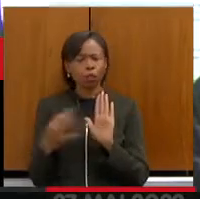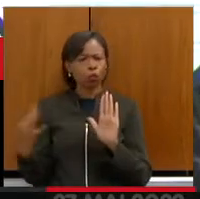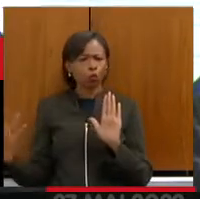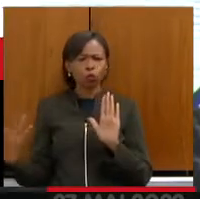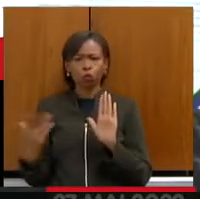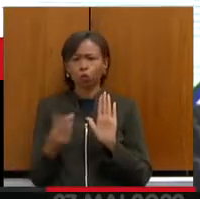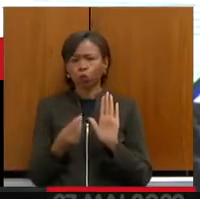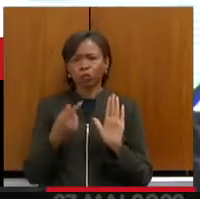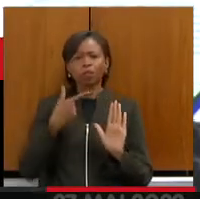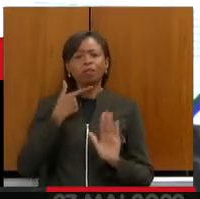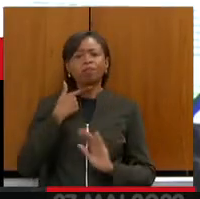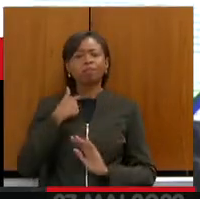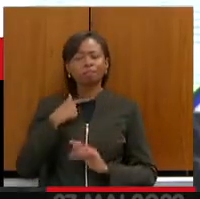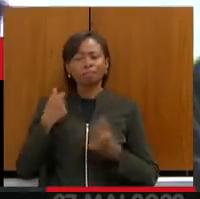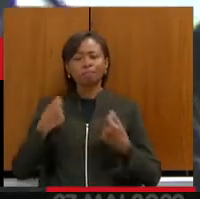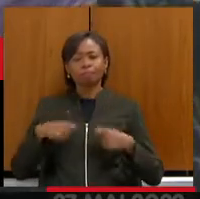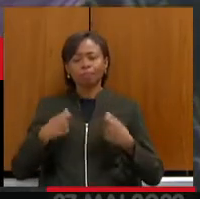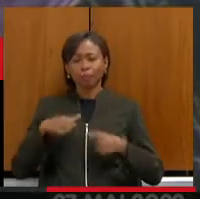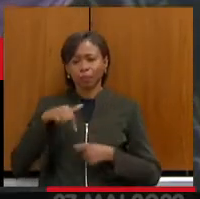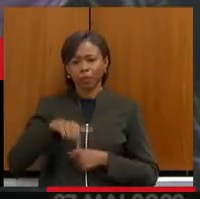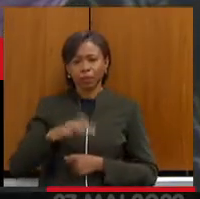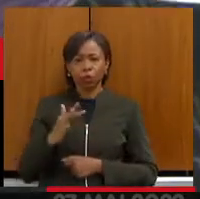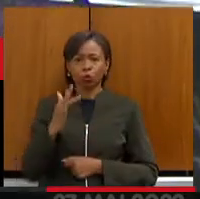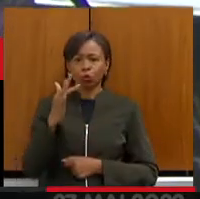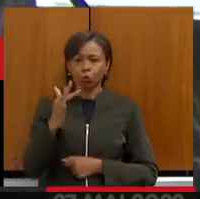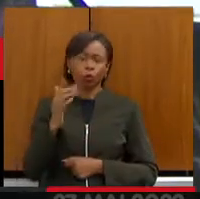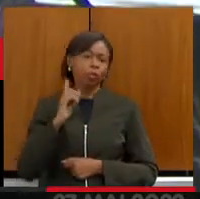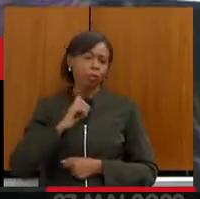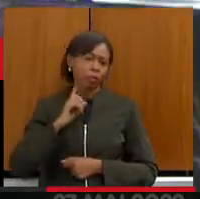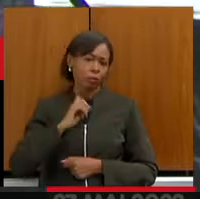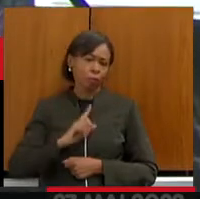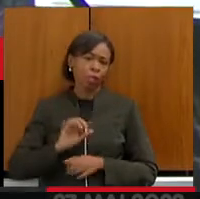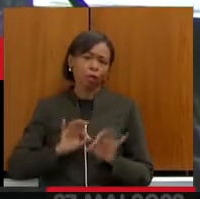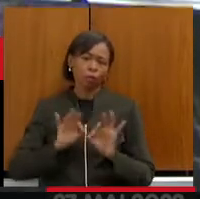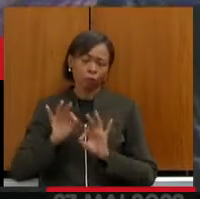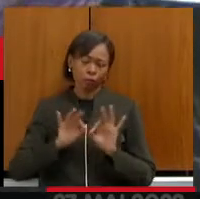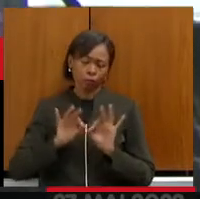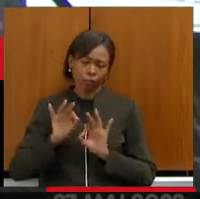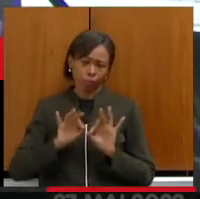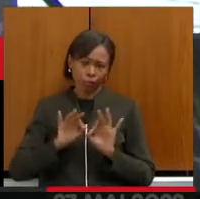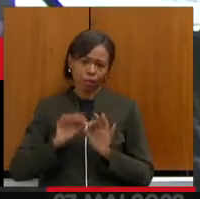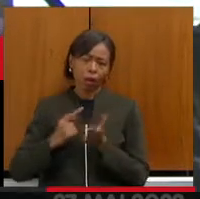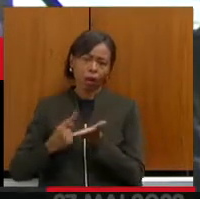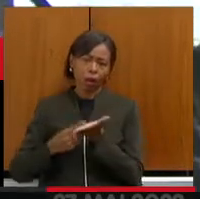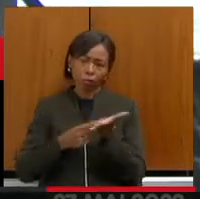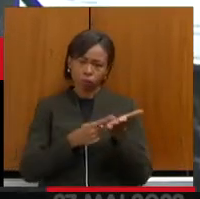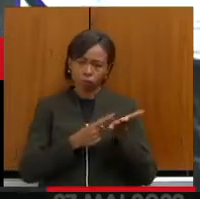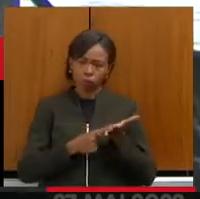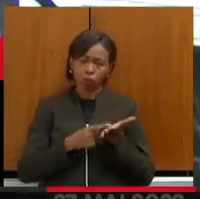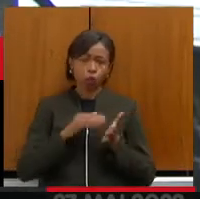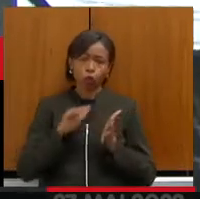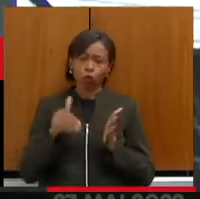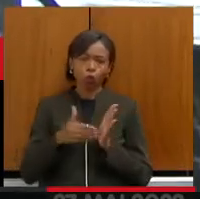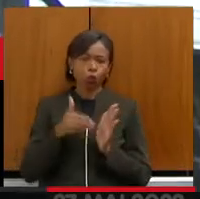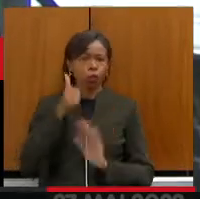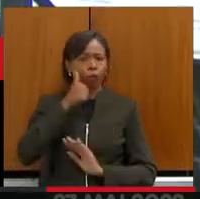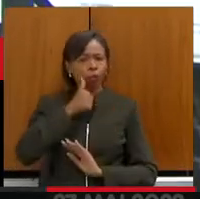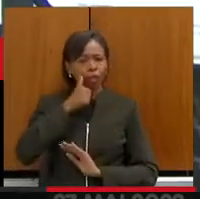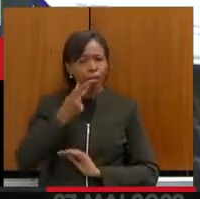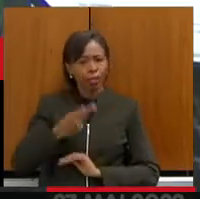desejamos para o futuro do nosso Estado vão tá aqui a colaboração e o desejo de todas as mulheres de Minas